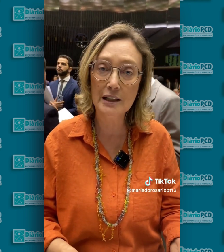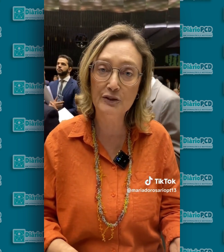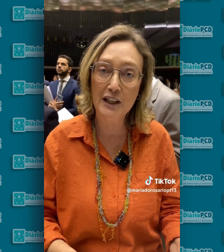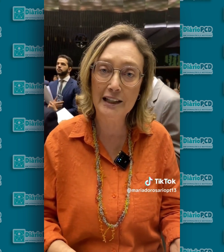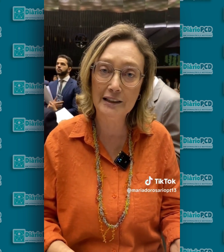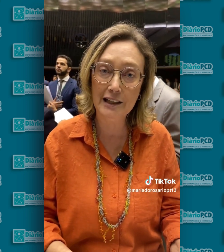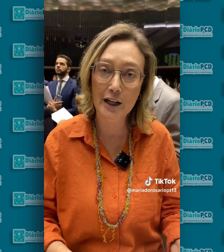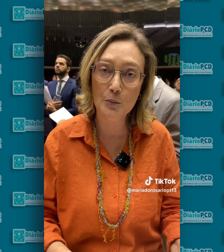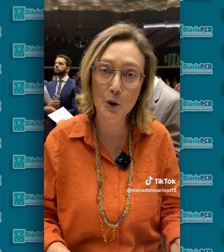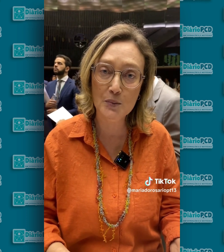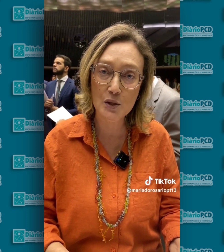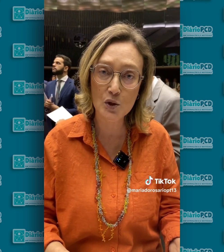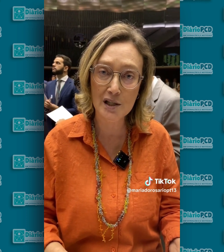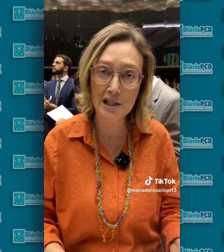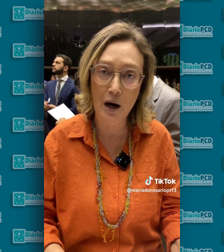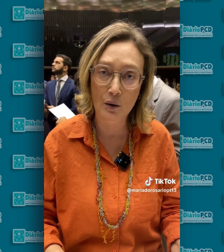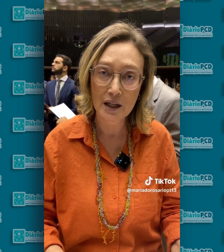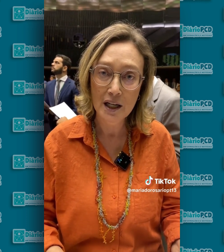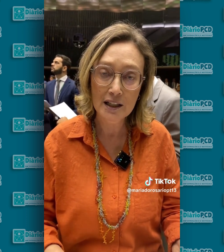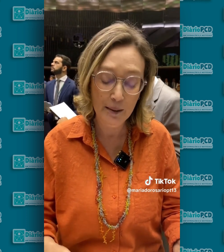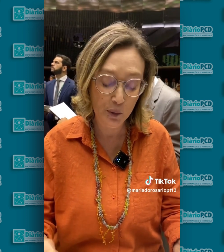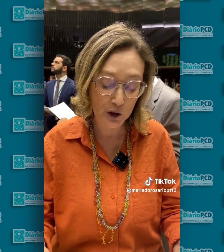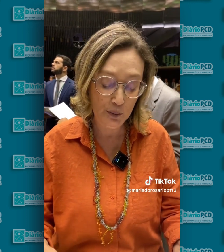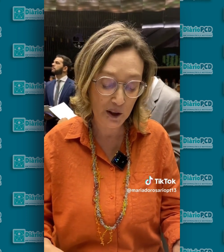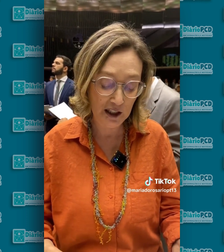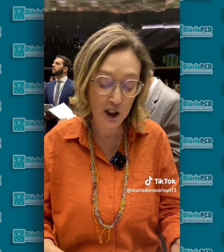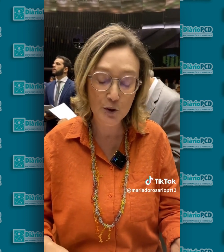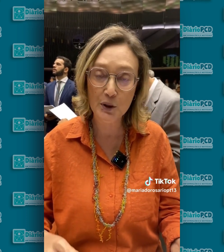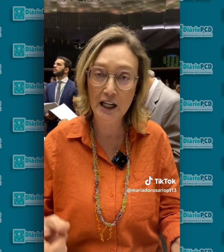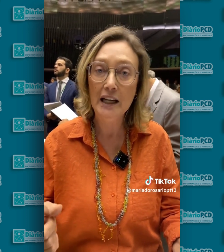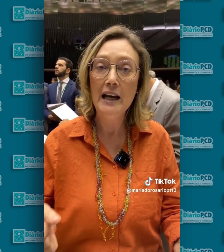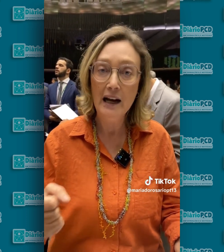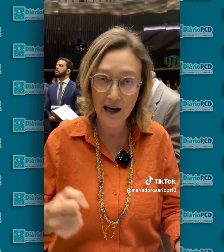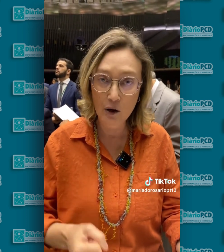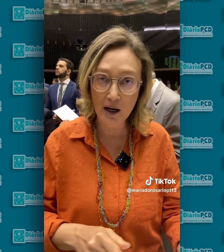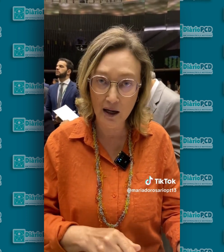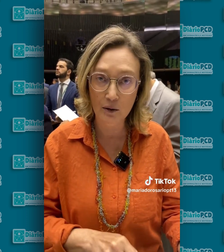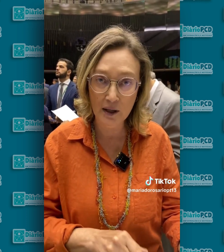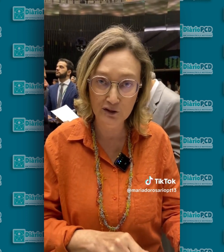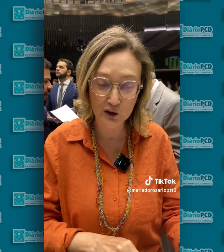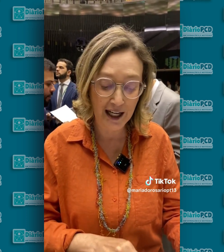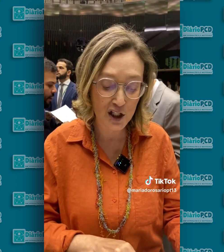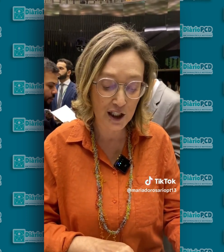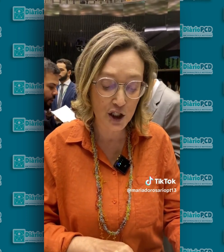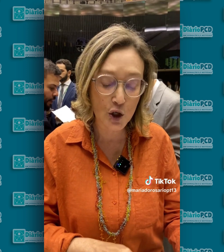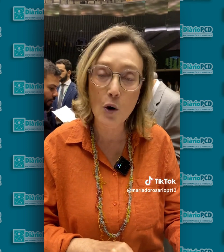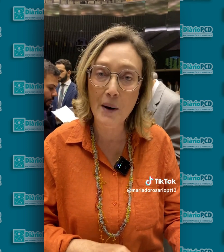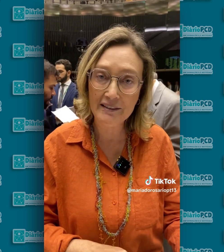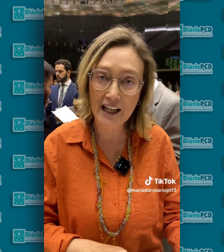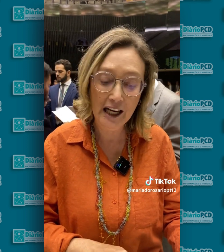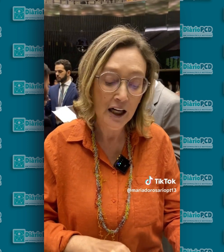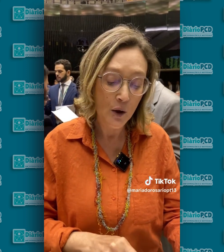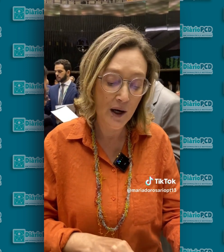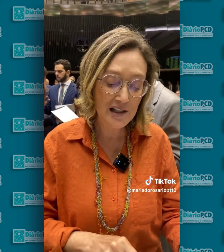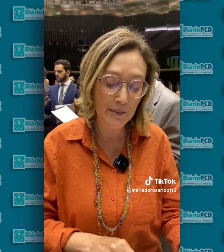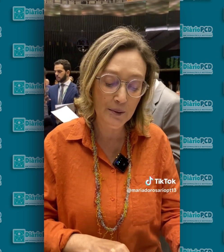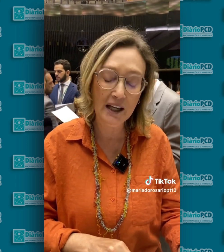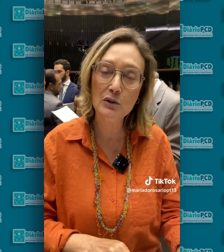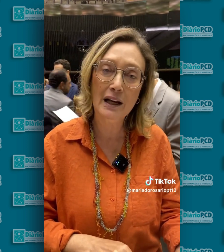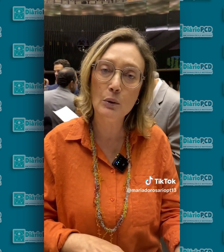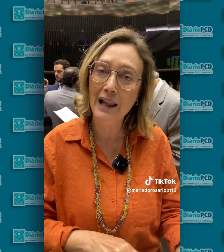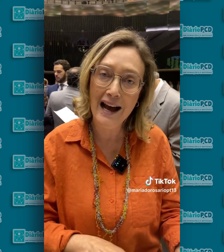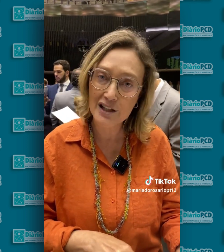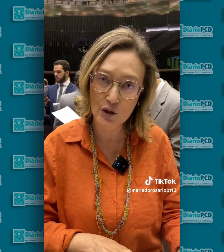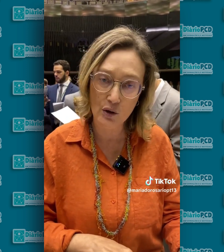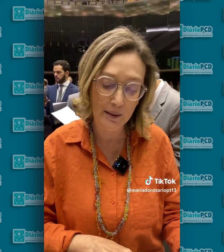do que significa critério biopsicossocial, que é muito importante, porque há uma vontade aqui de combater o